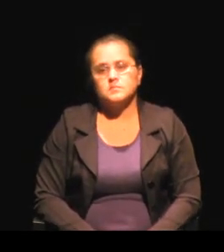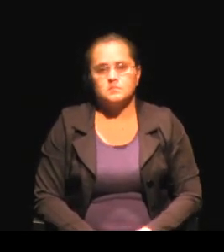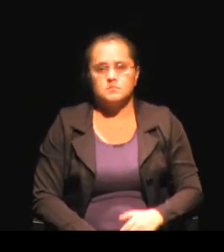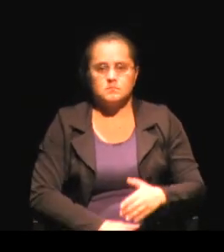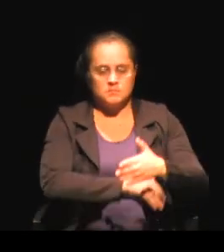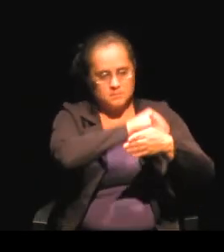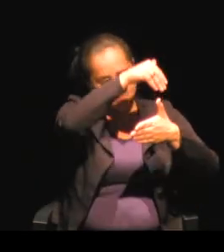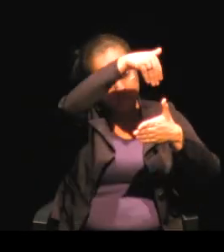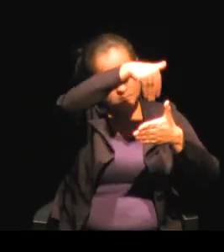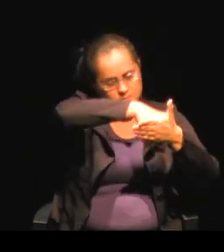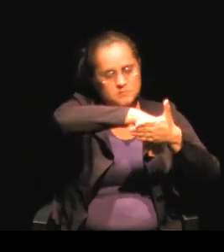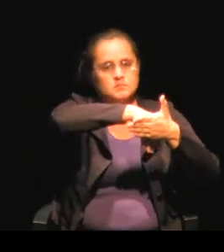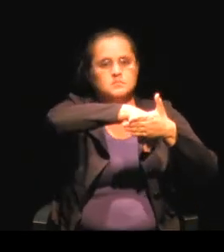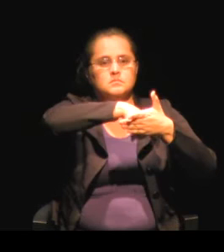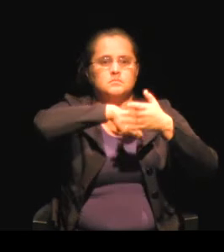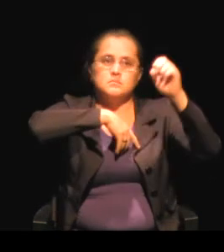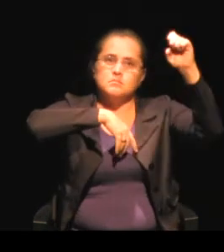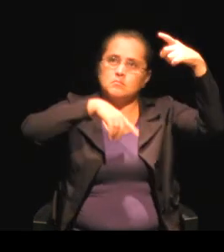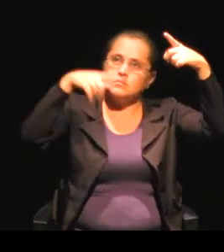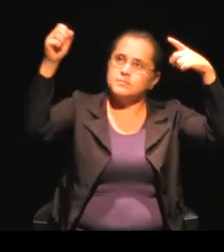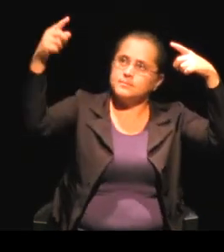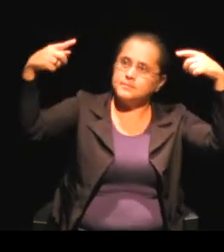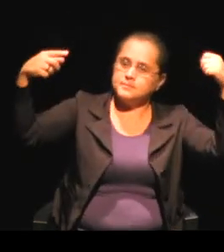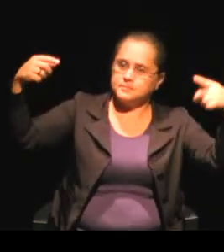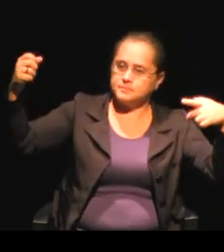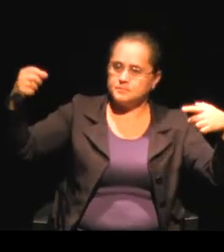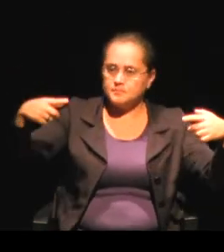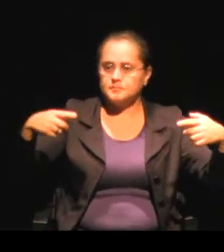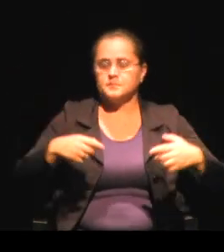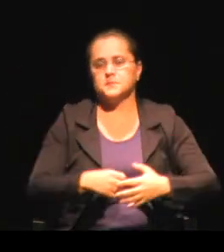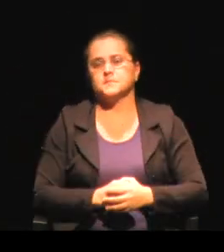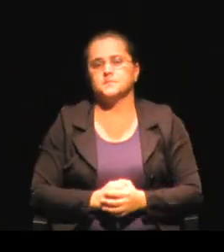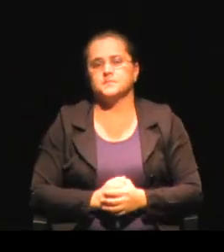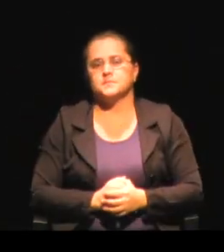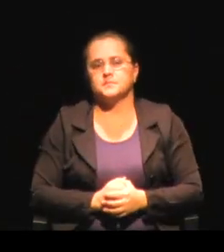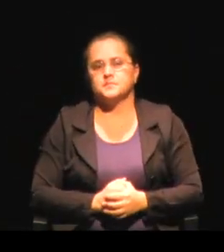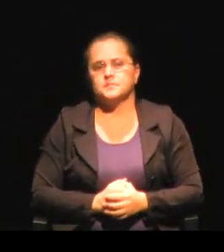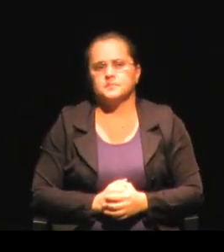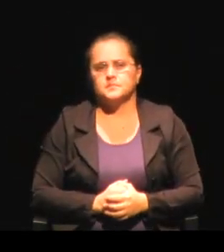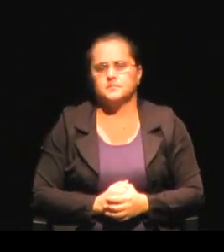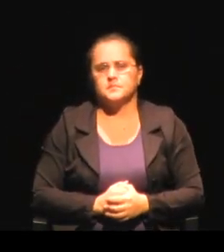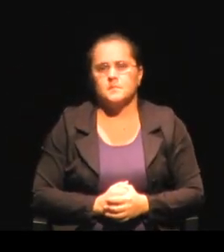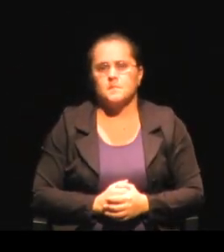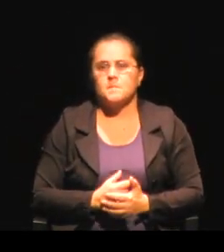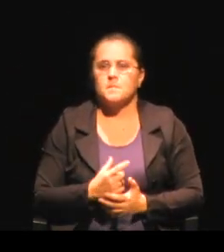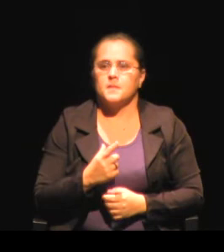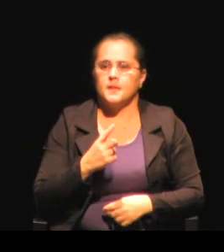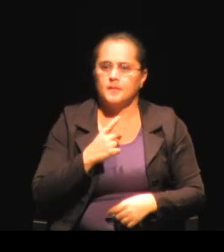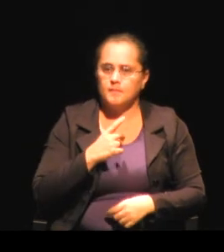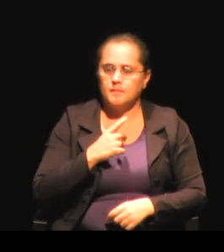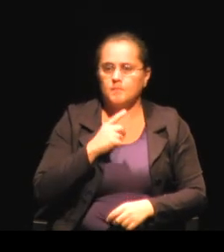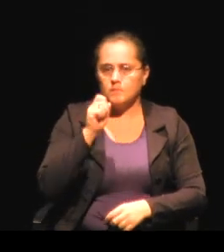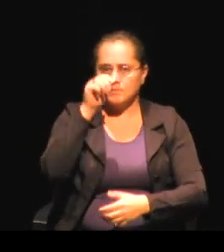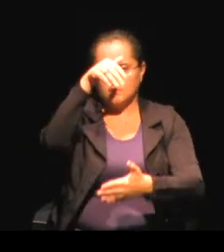mas essas peças são peças que são luminárias, mas, ao mesmo tempo, elementos de